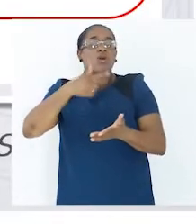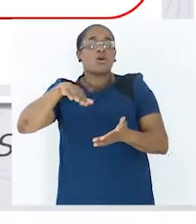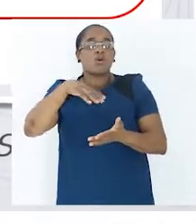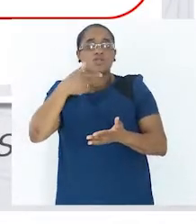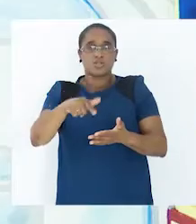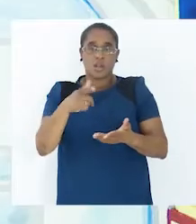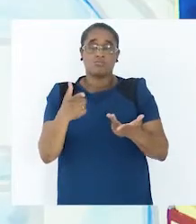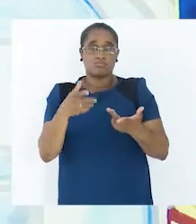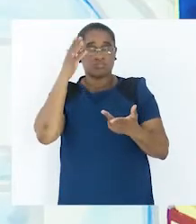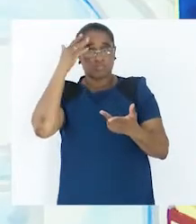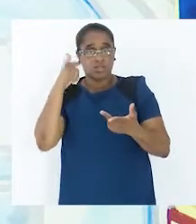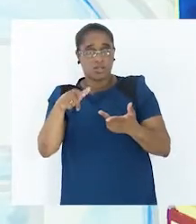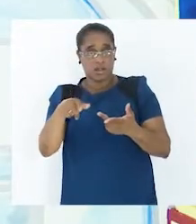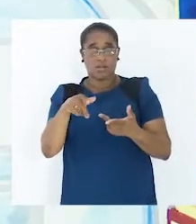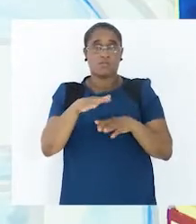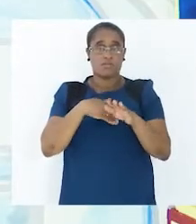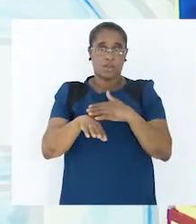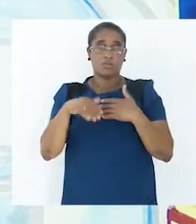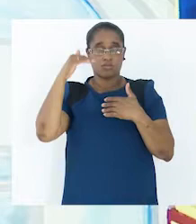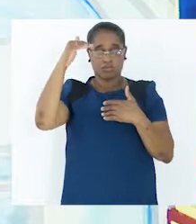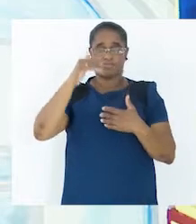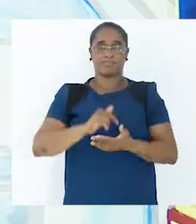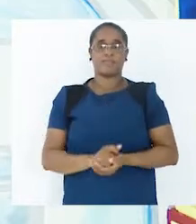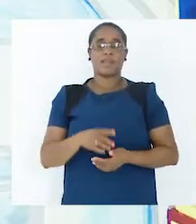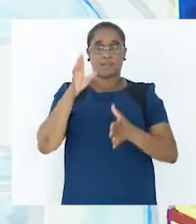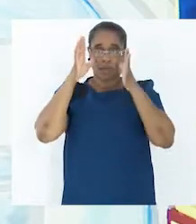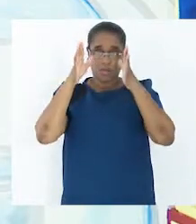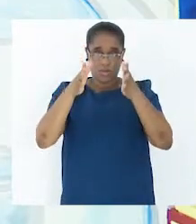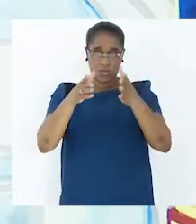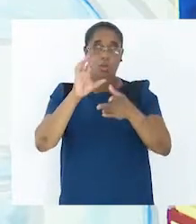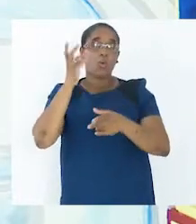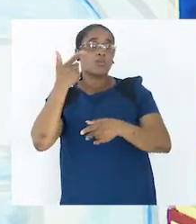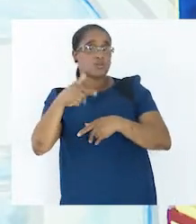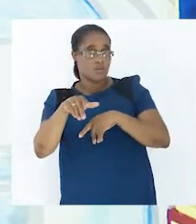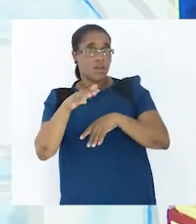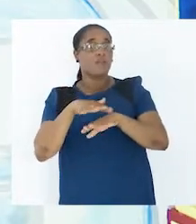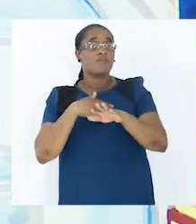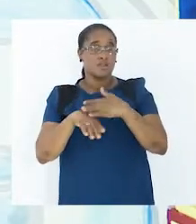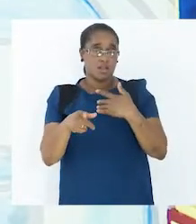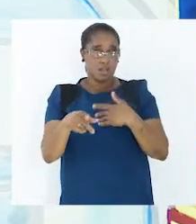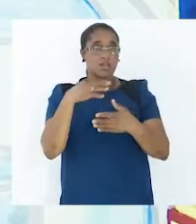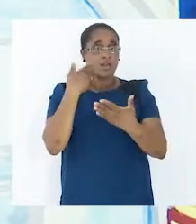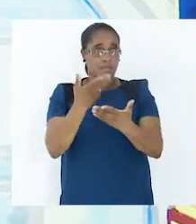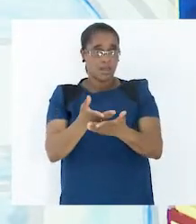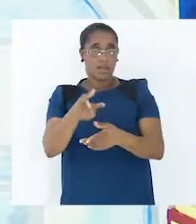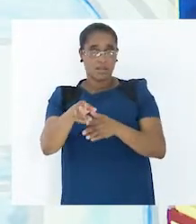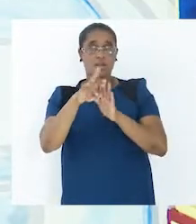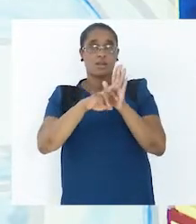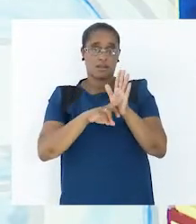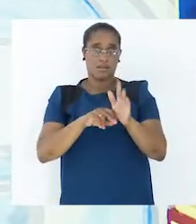é que está afeto pelo expoente. Por isso, façam atenção quando estiverem a aplicar esta